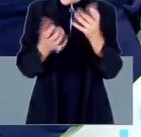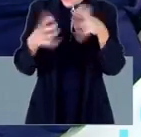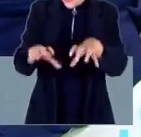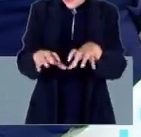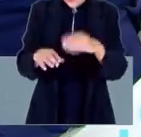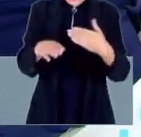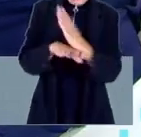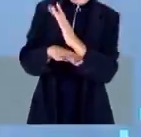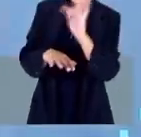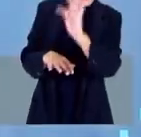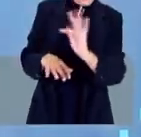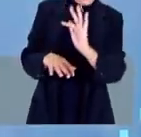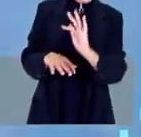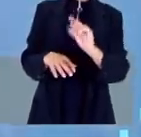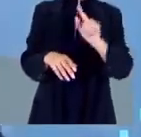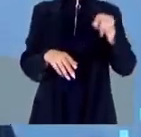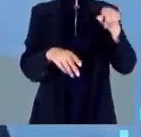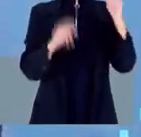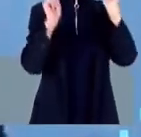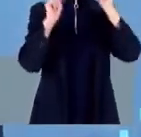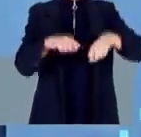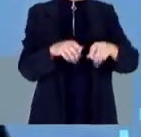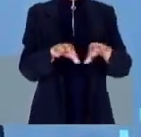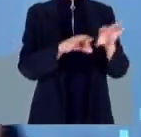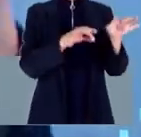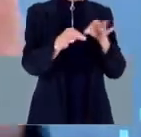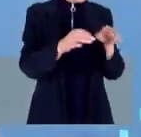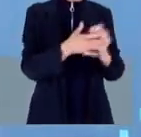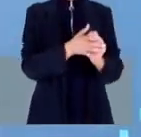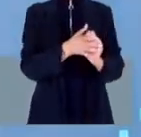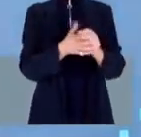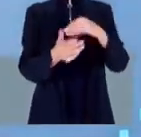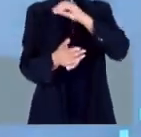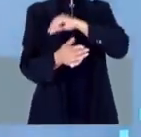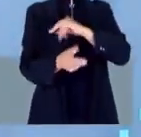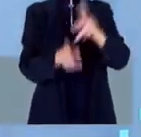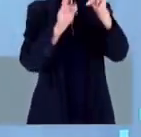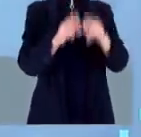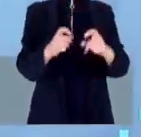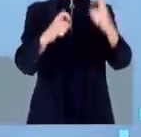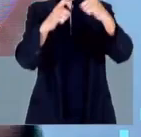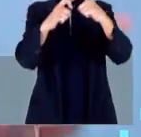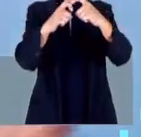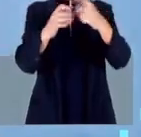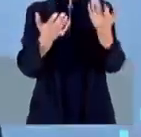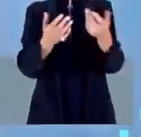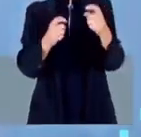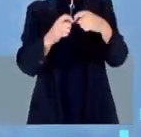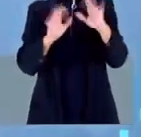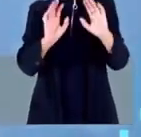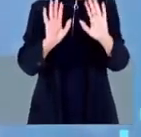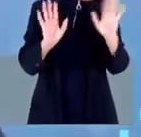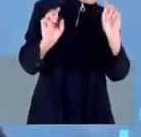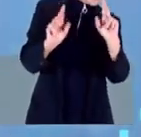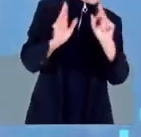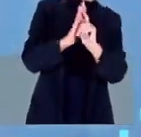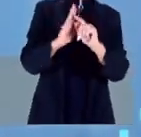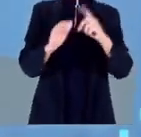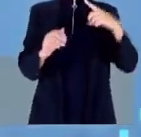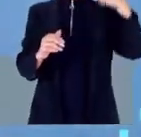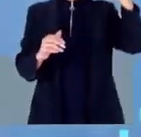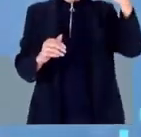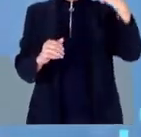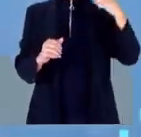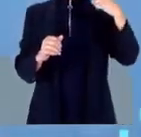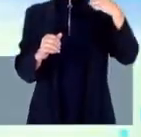uma universidade ele vai ser bem preparado ele vai ter um bom salário tão bom quanto um médico eu não diria mas quanto um advogado